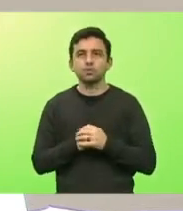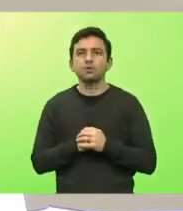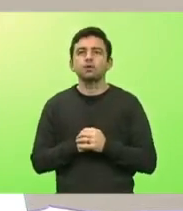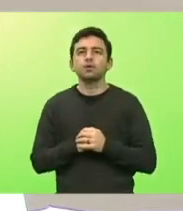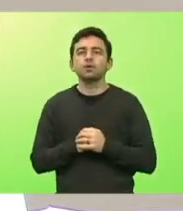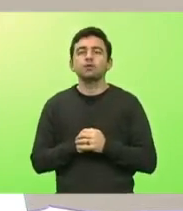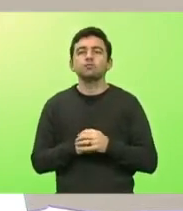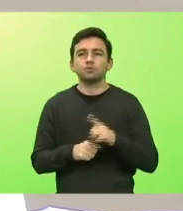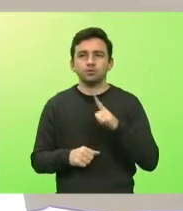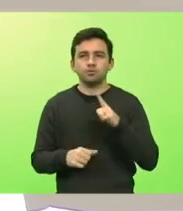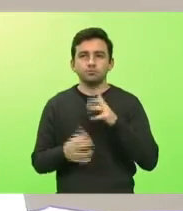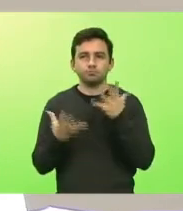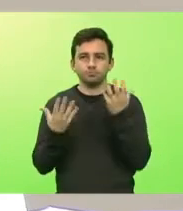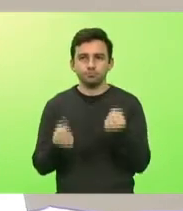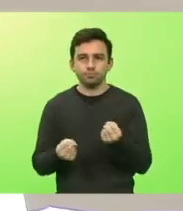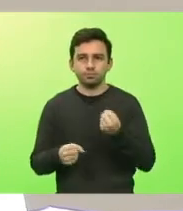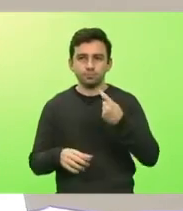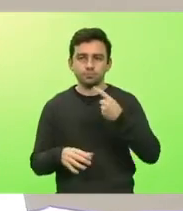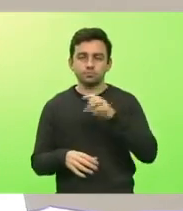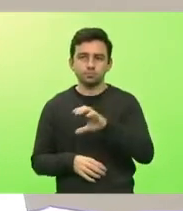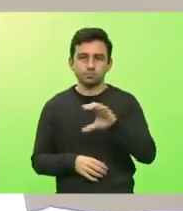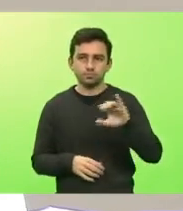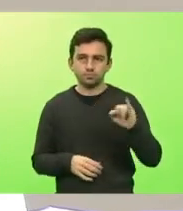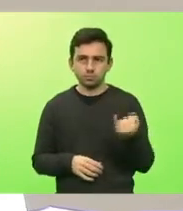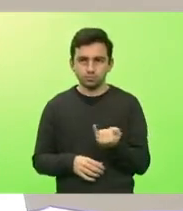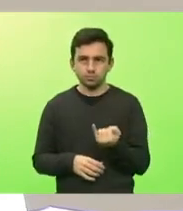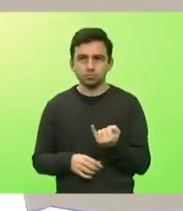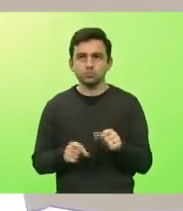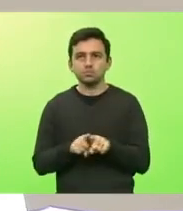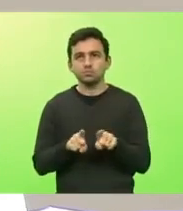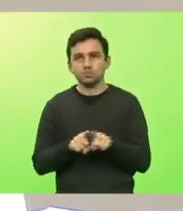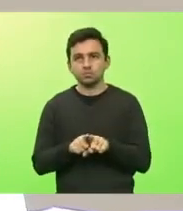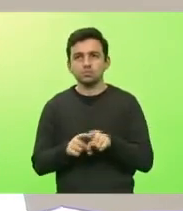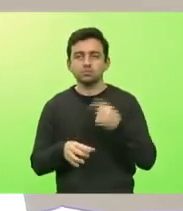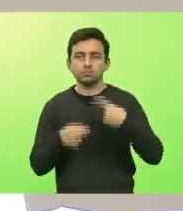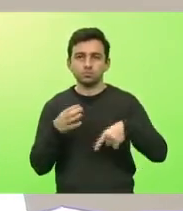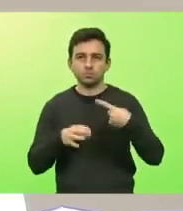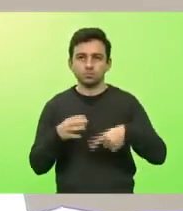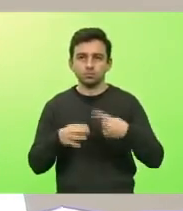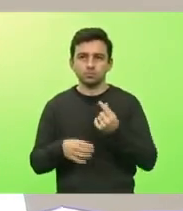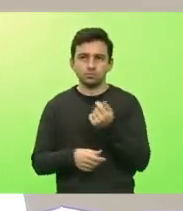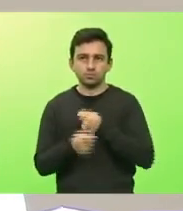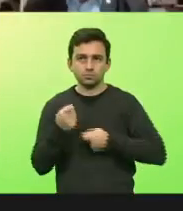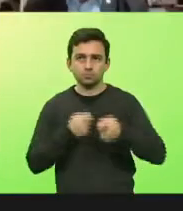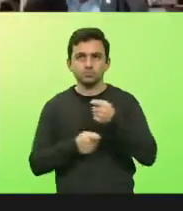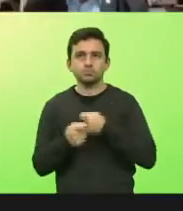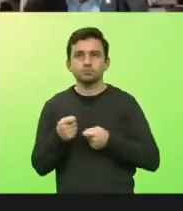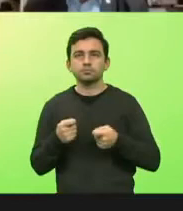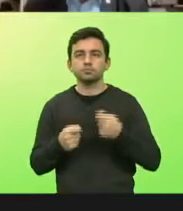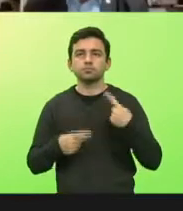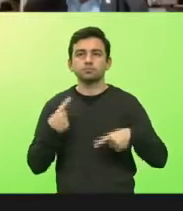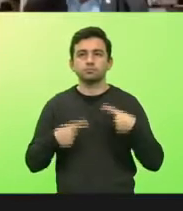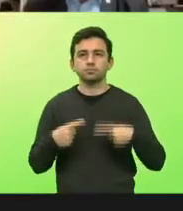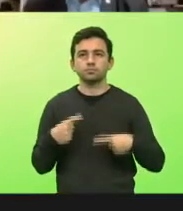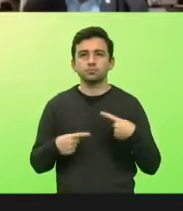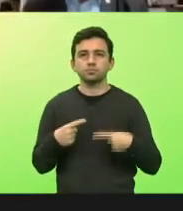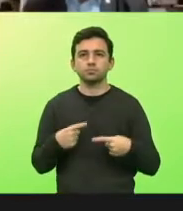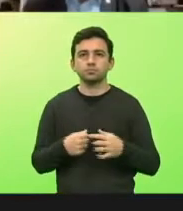pareceres favoráveis às comissões de Constituição e Justiça e Comissão de Finanças e Tributação. Em discussão.